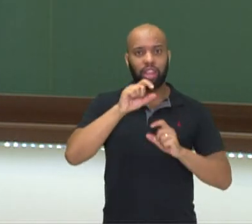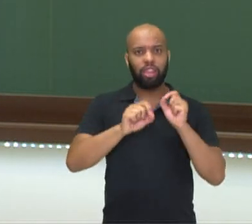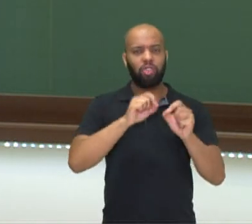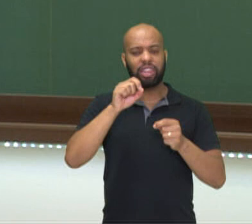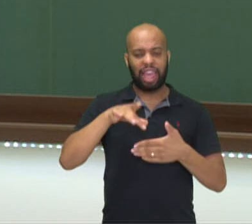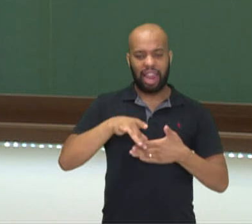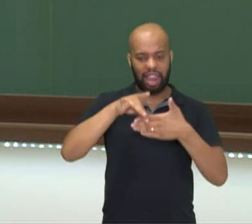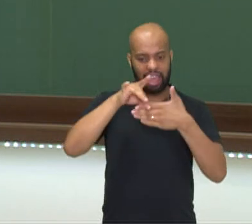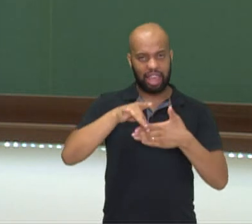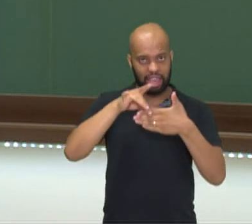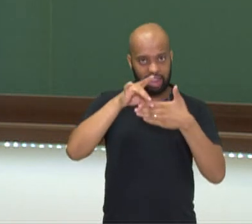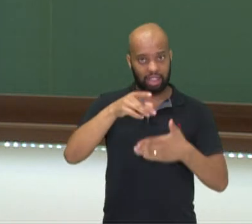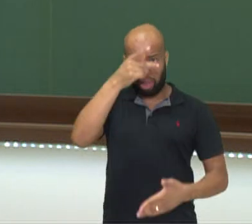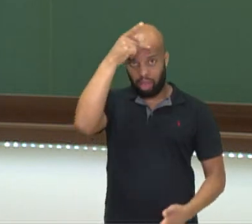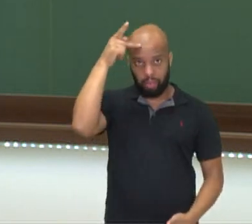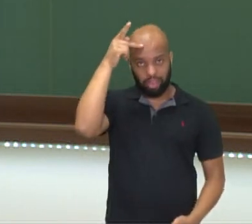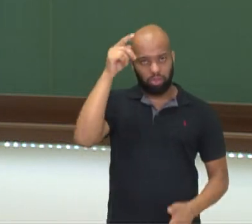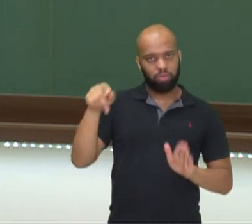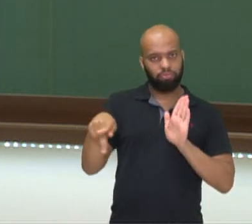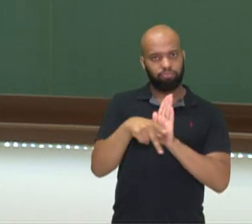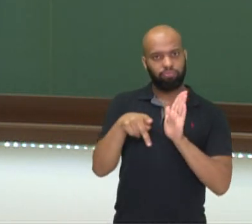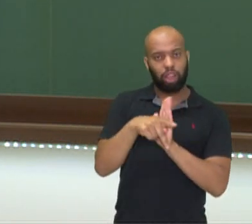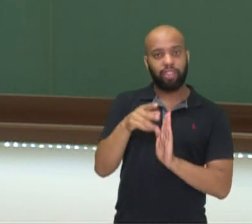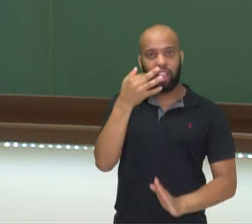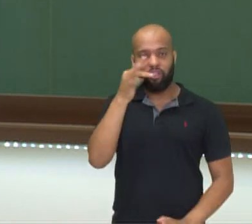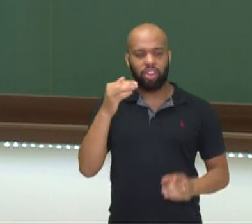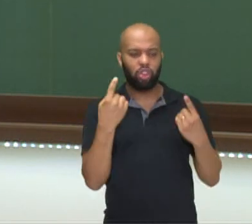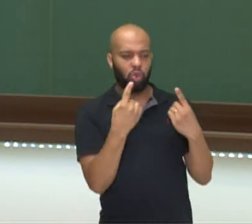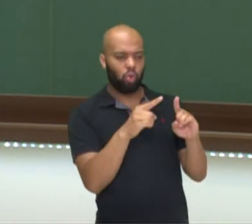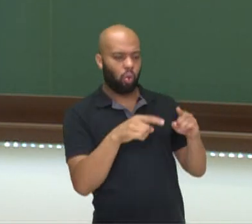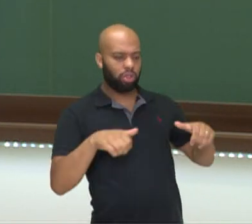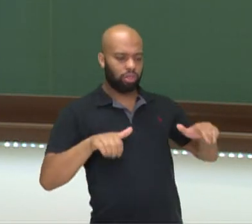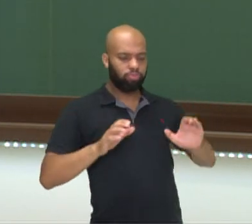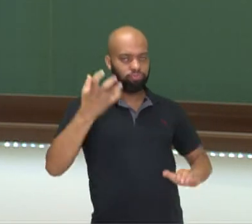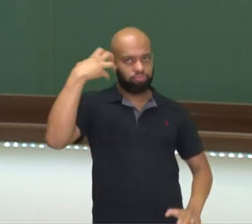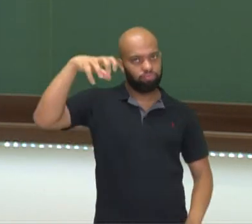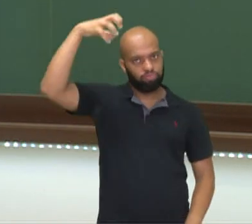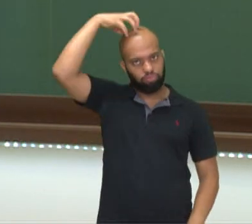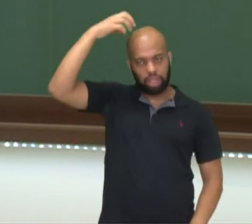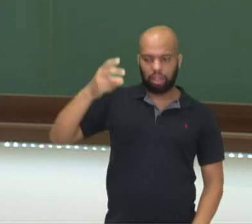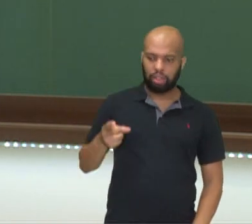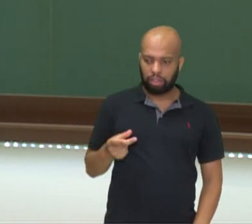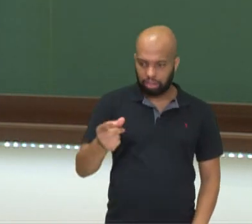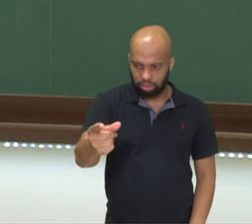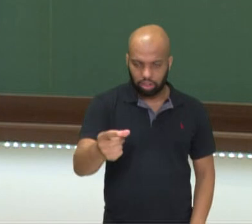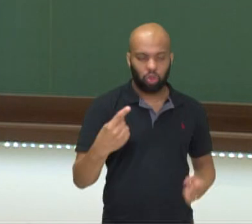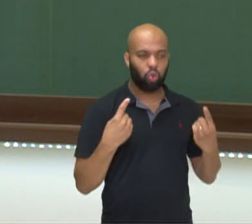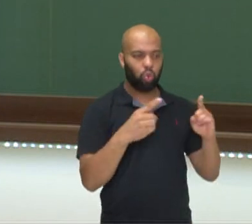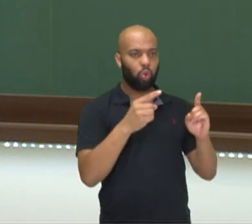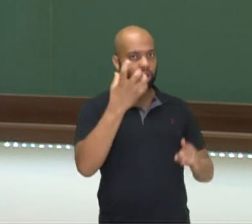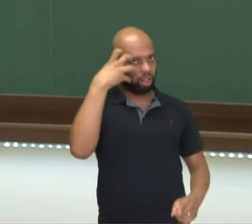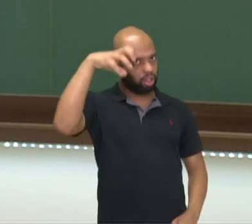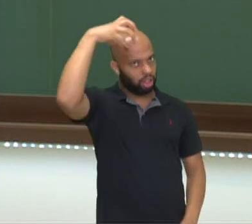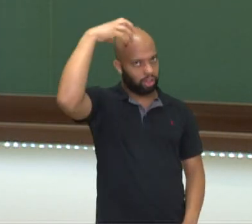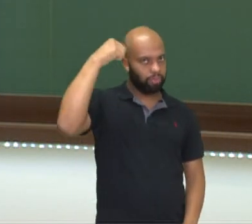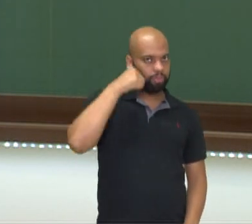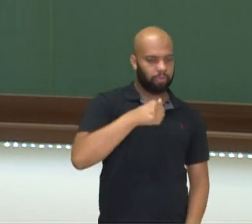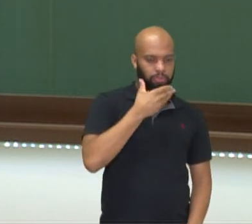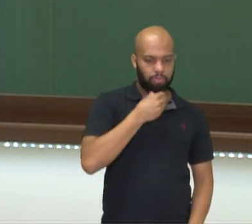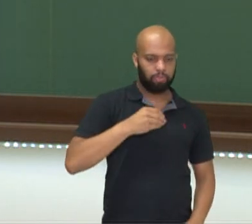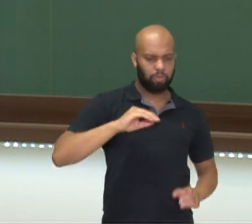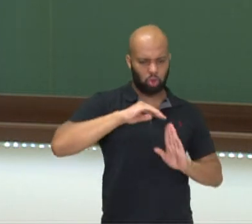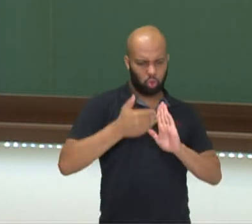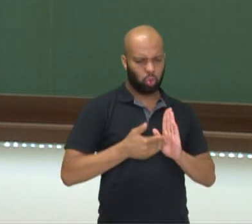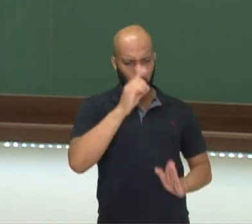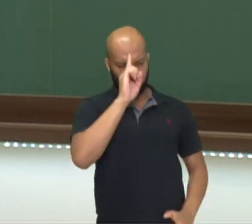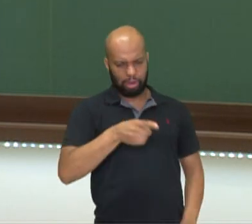liderada por revolucionários franceses contra as monarquias absolutistas, contra reis e rainhas que mandavam em tudo. E isso